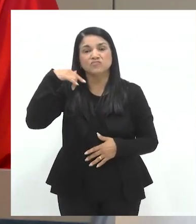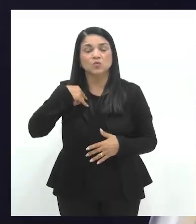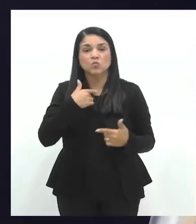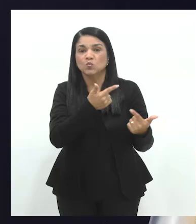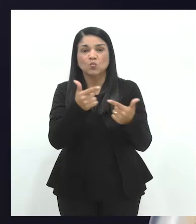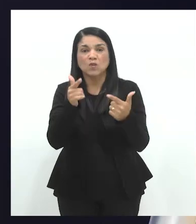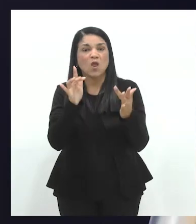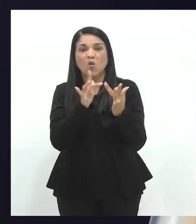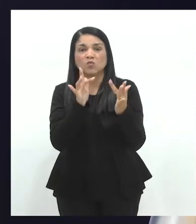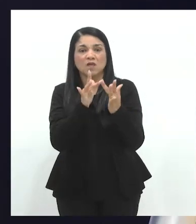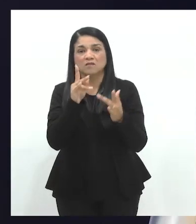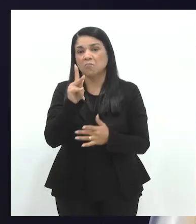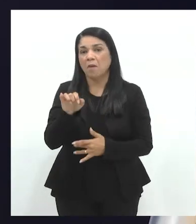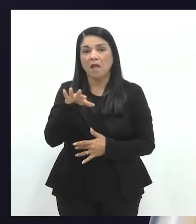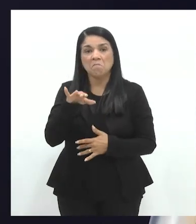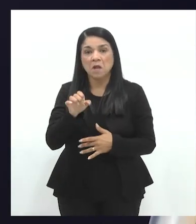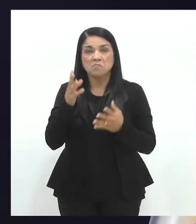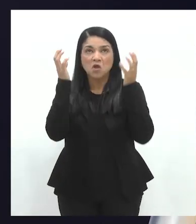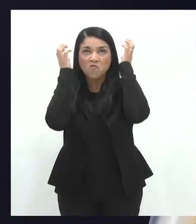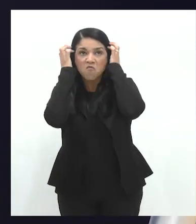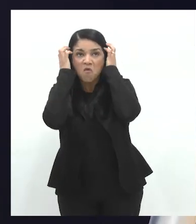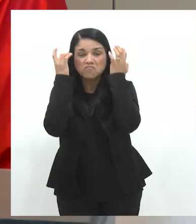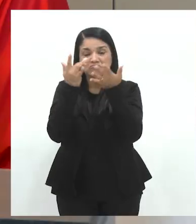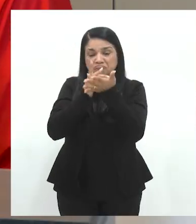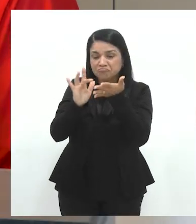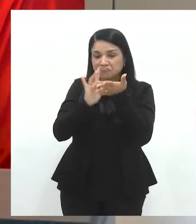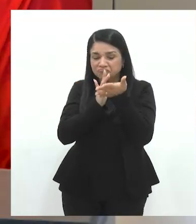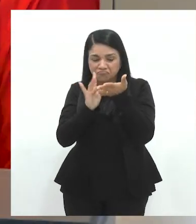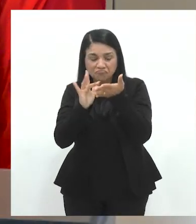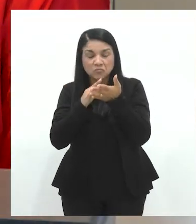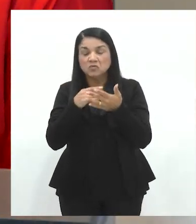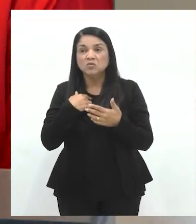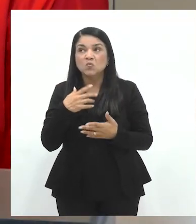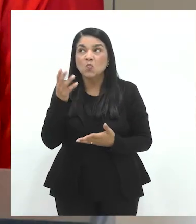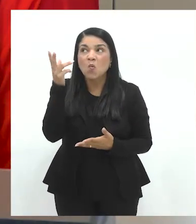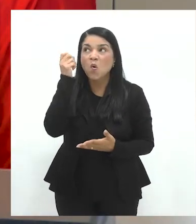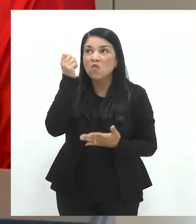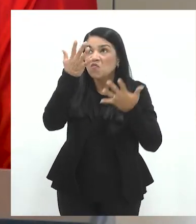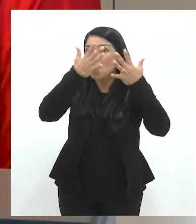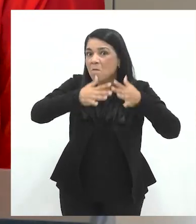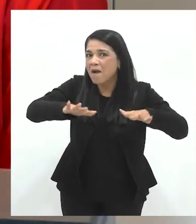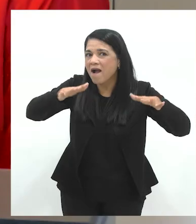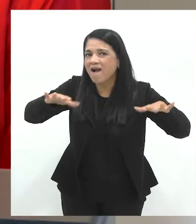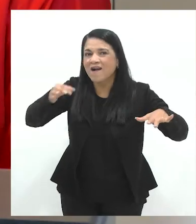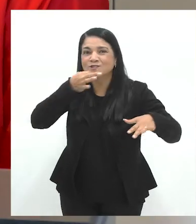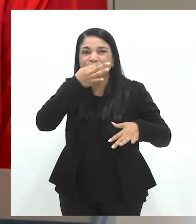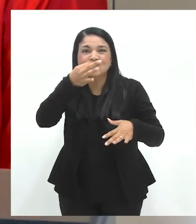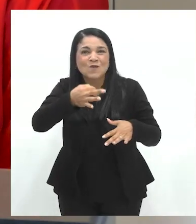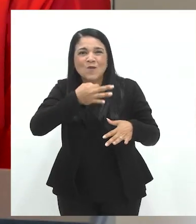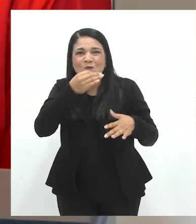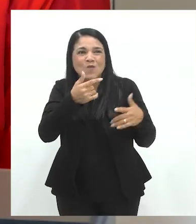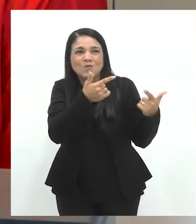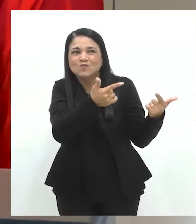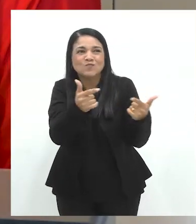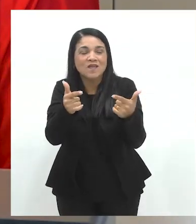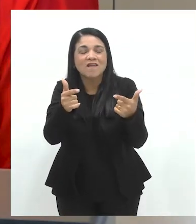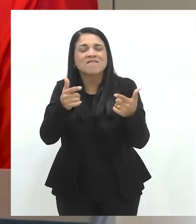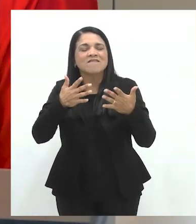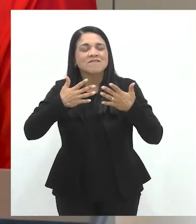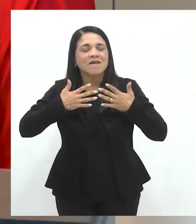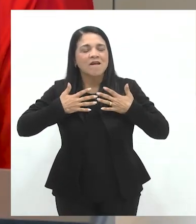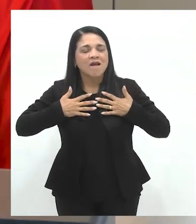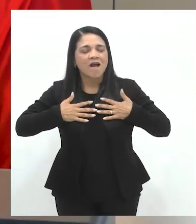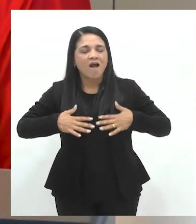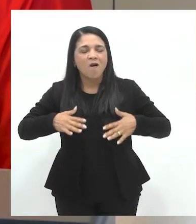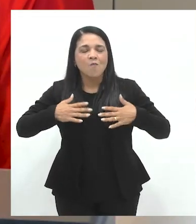os pais, né? Por estar sempre com aquele fone, sempre no digital, não ouve o som do mar, Isso aí. que é uma coisa que nos traz